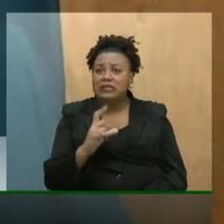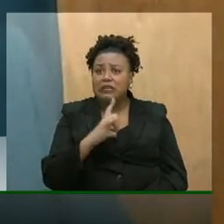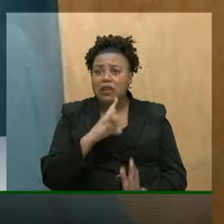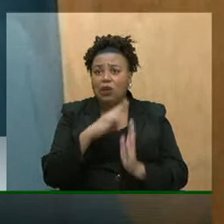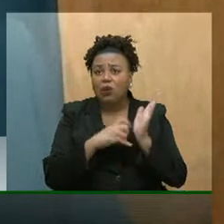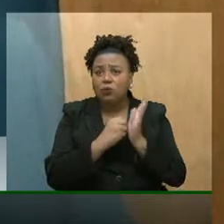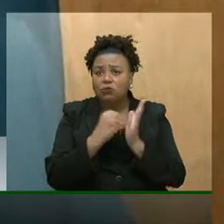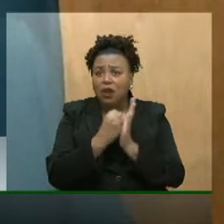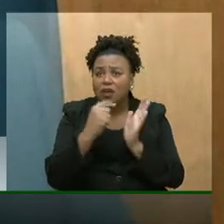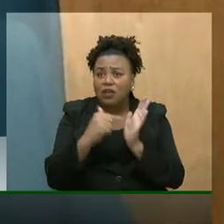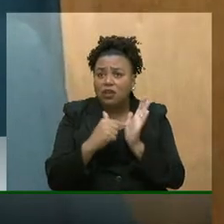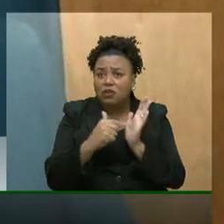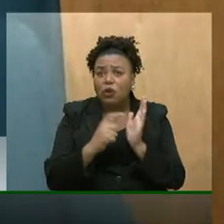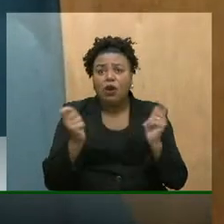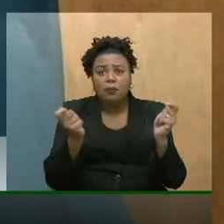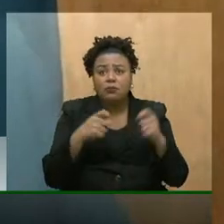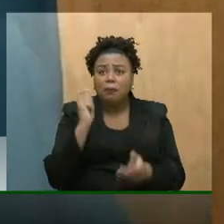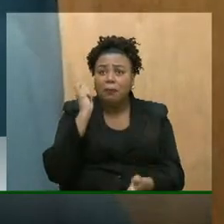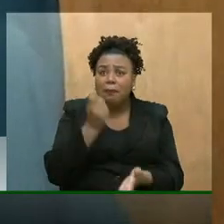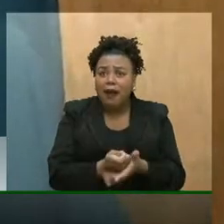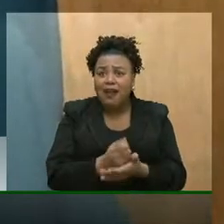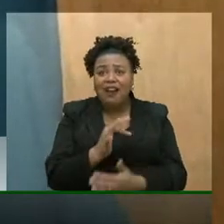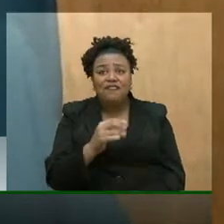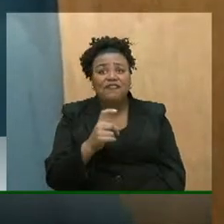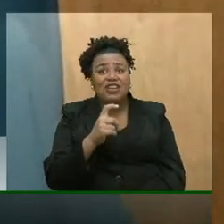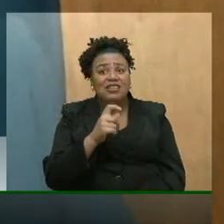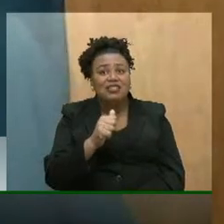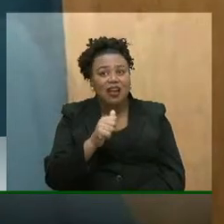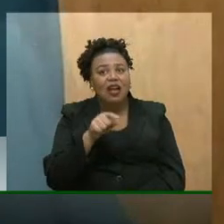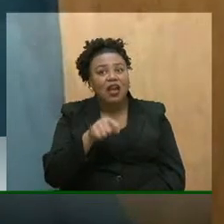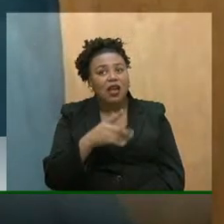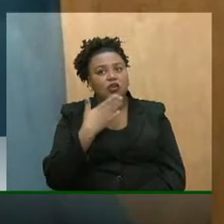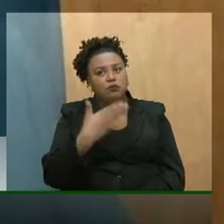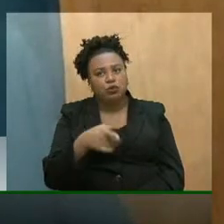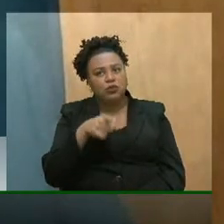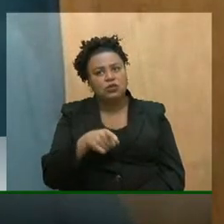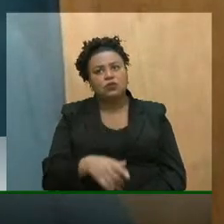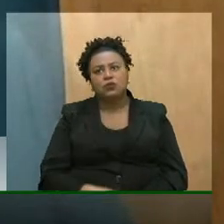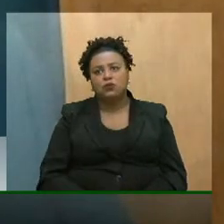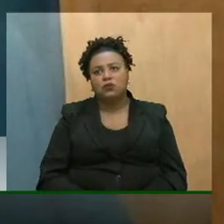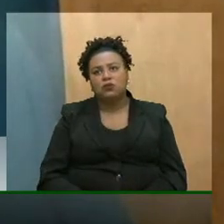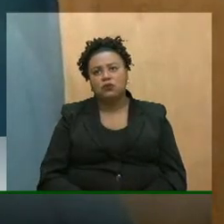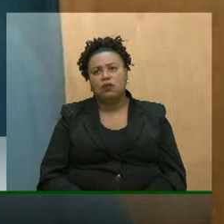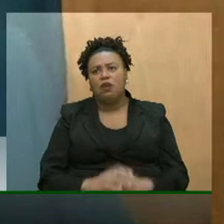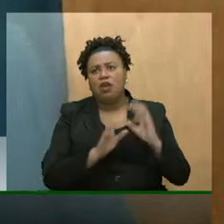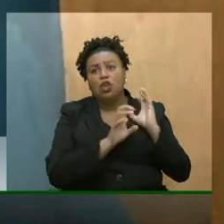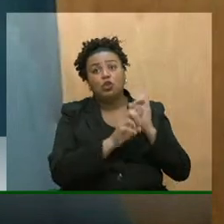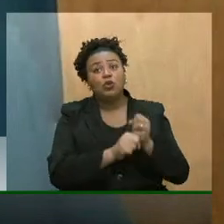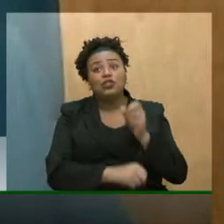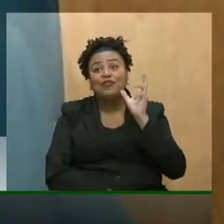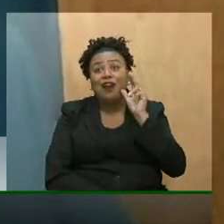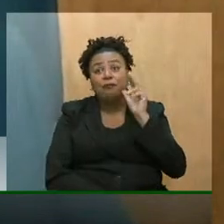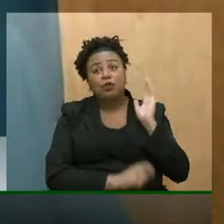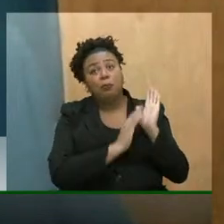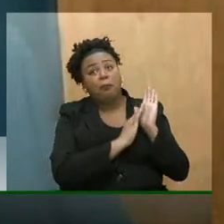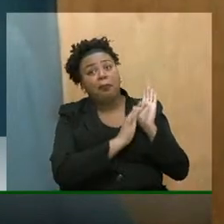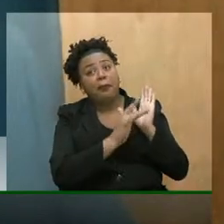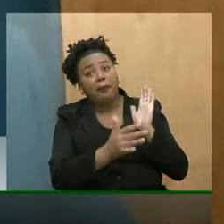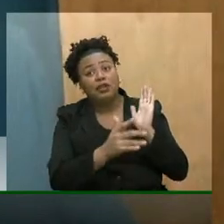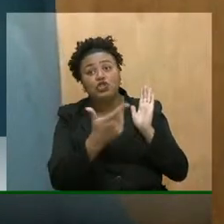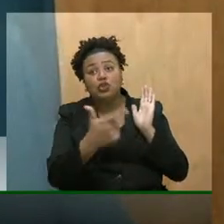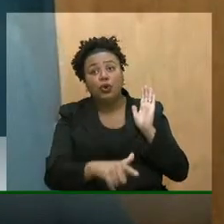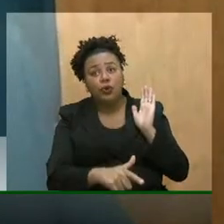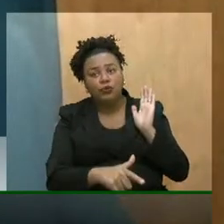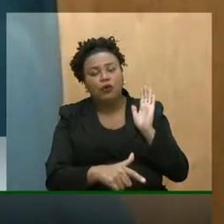contrato a possibilidade de pagar a parte fixa, é o que nós estamos pedindo. Retroativo abril.